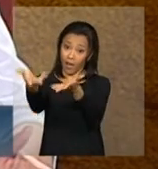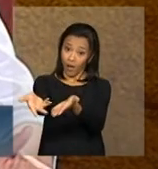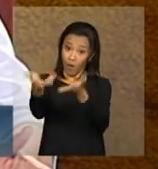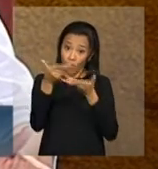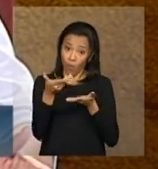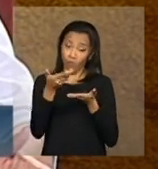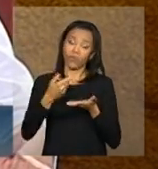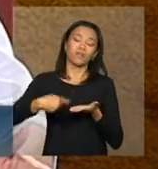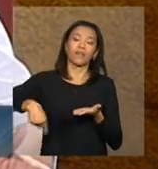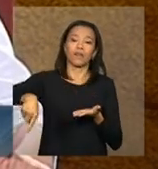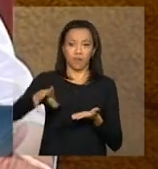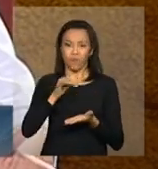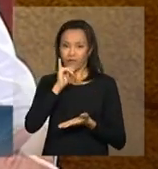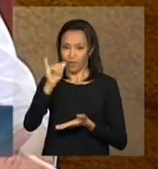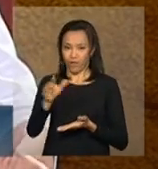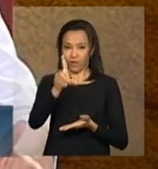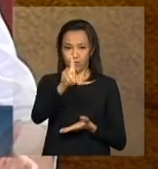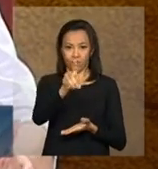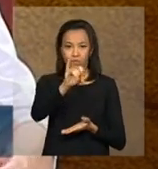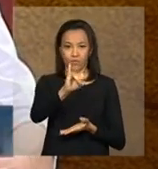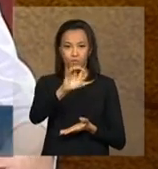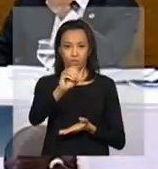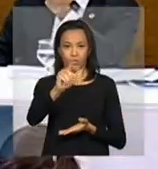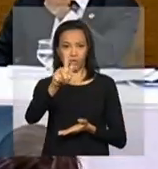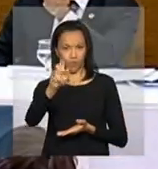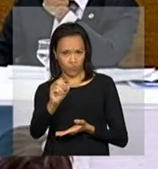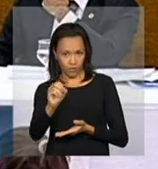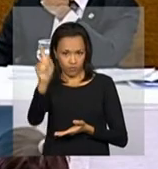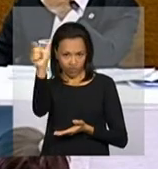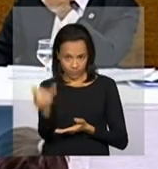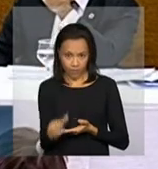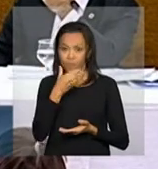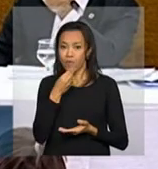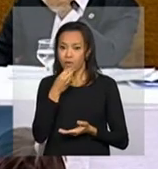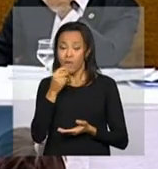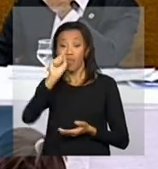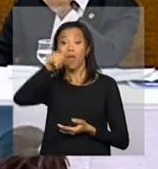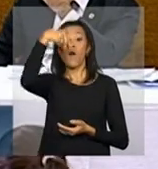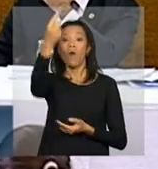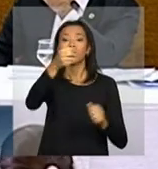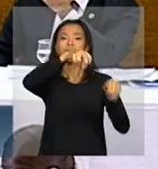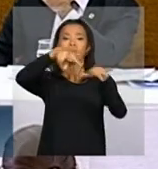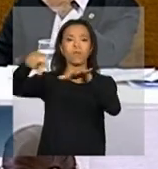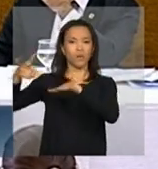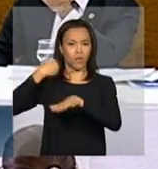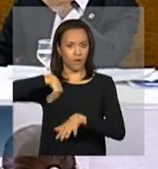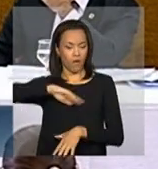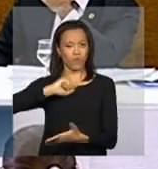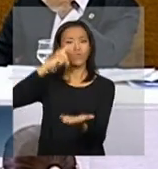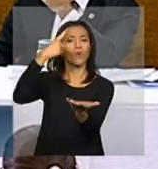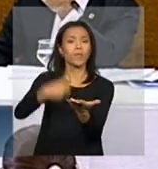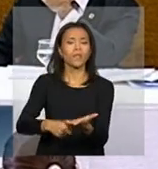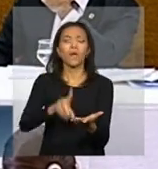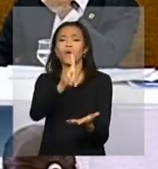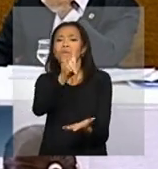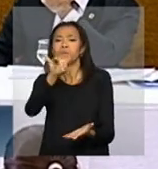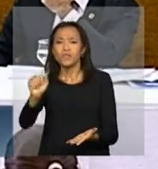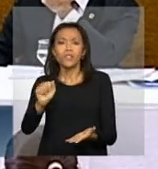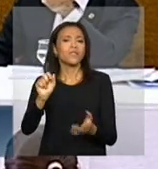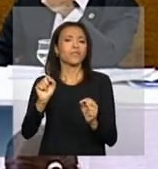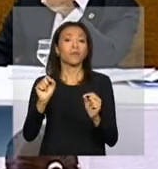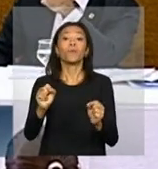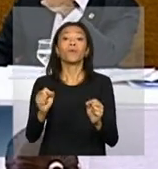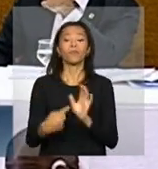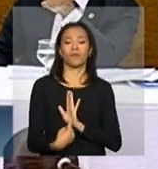viu, Diogo? Para na próxima semana, se vocês acharem conveniente, a gente marcar uma data na SOF exatamente